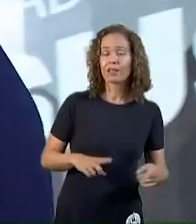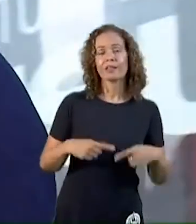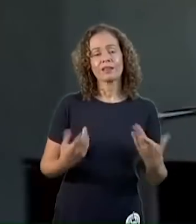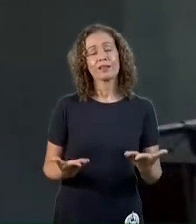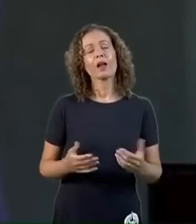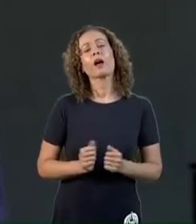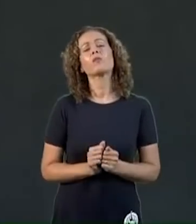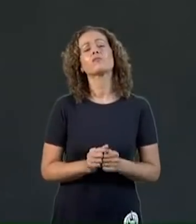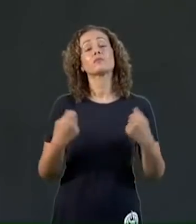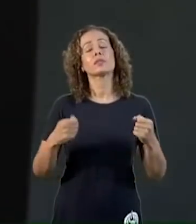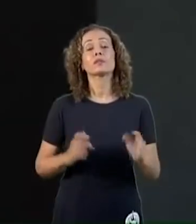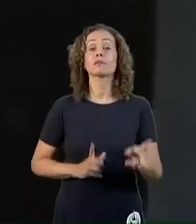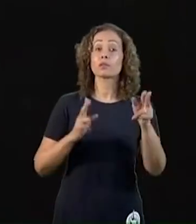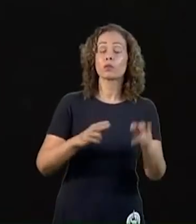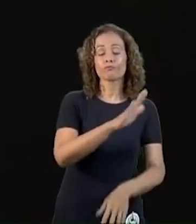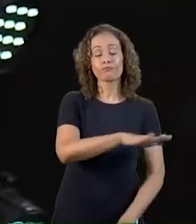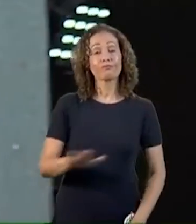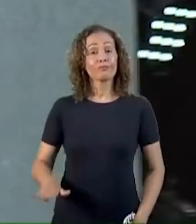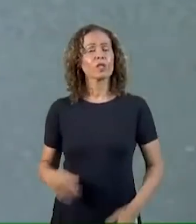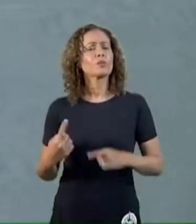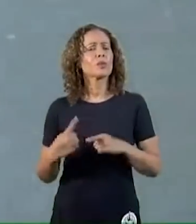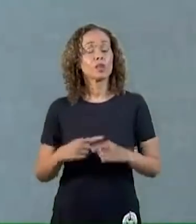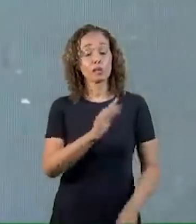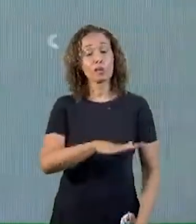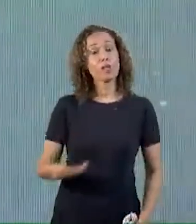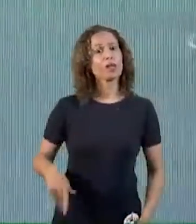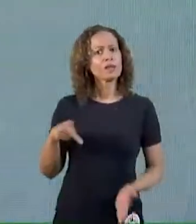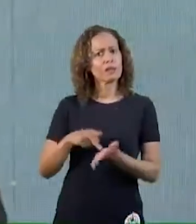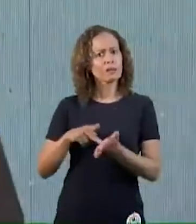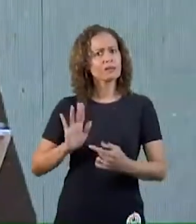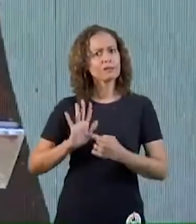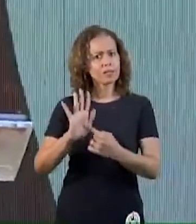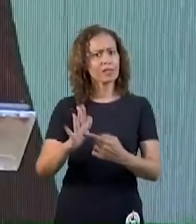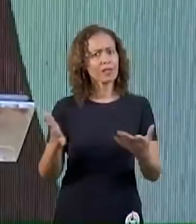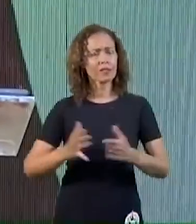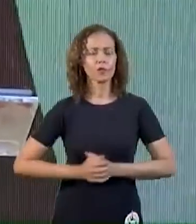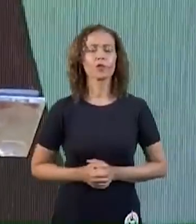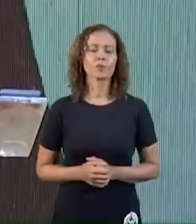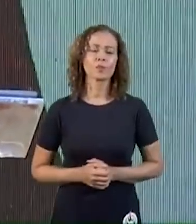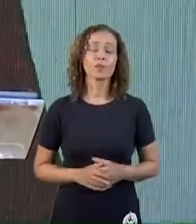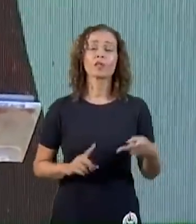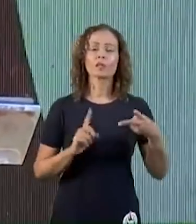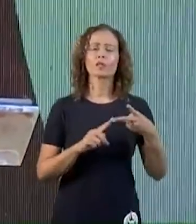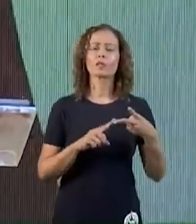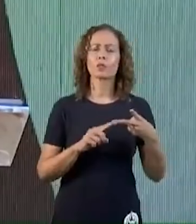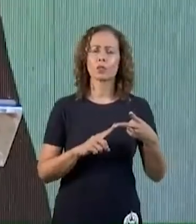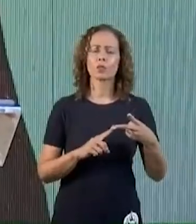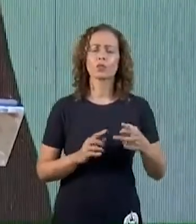são verdadeiras, elas não estão nem para nada. Nem para nada. Segundo sintoma dessa